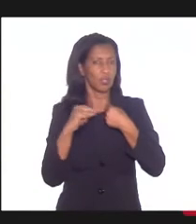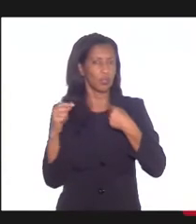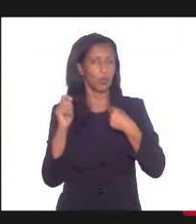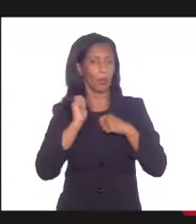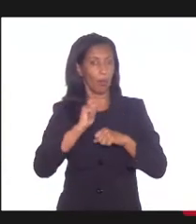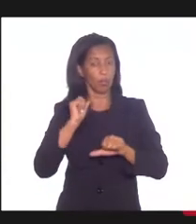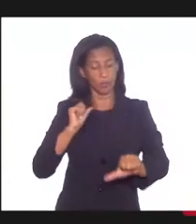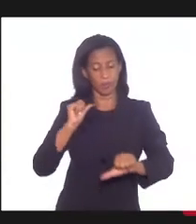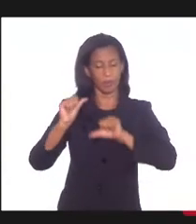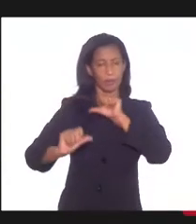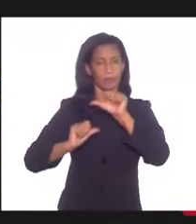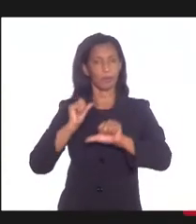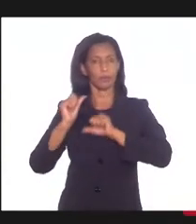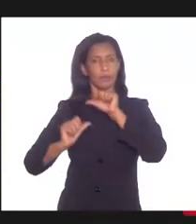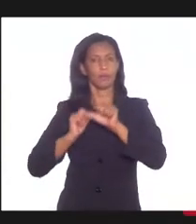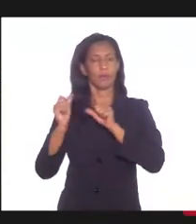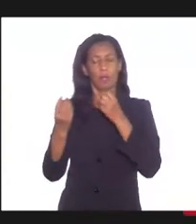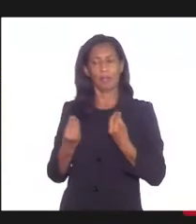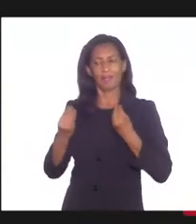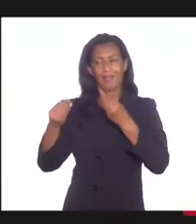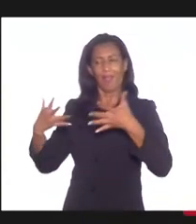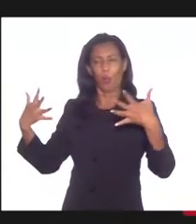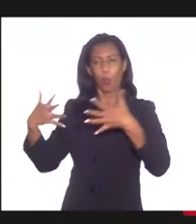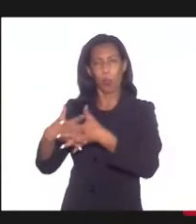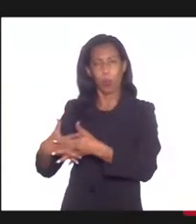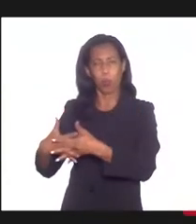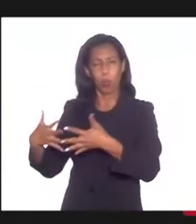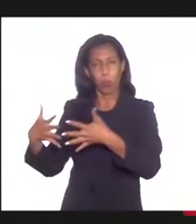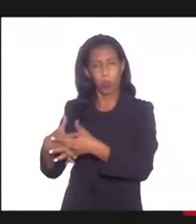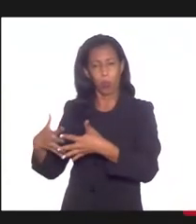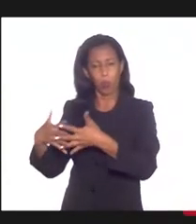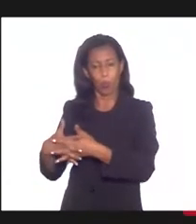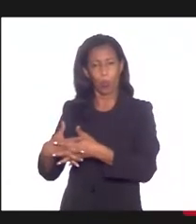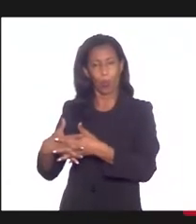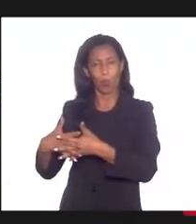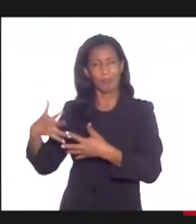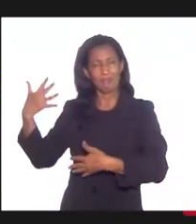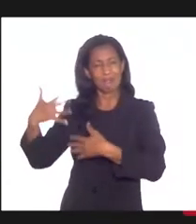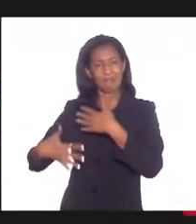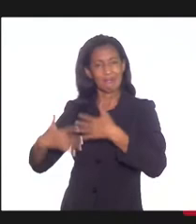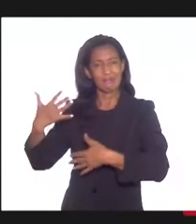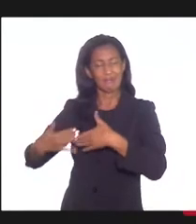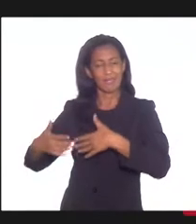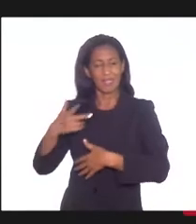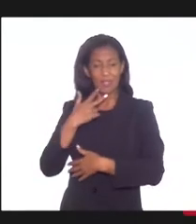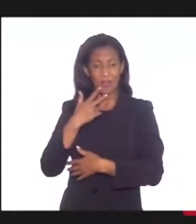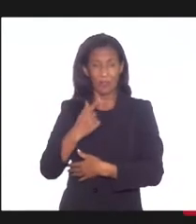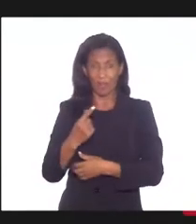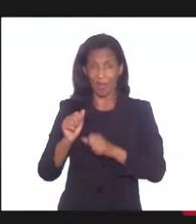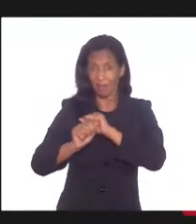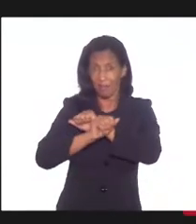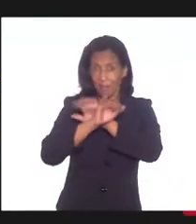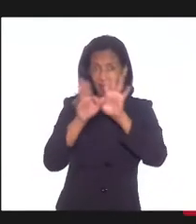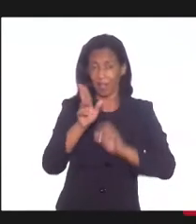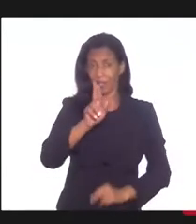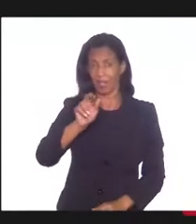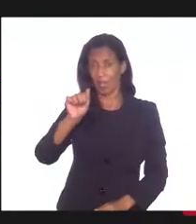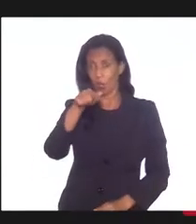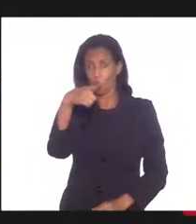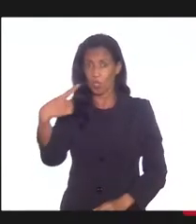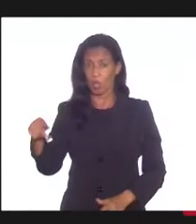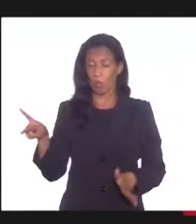dependendo da situação, gerar um conflito com o artigo 25 da Constituição, que diz que, claramente, a União, através da